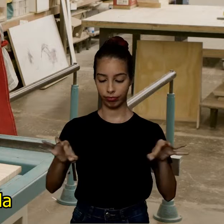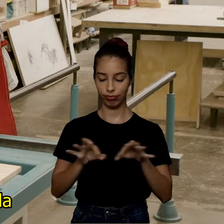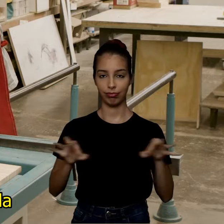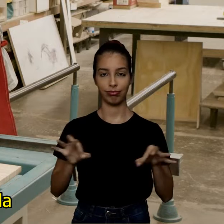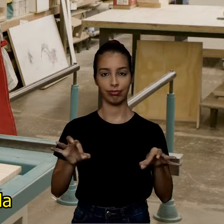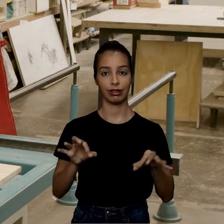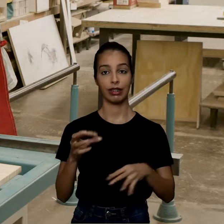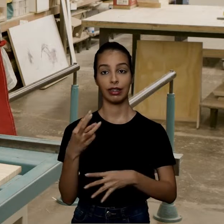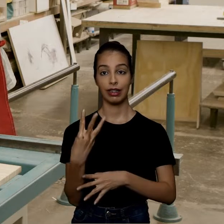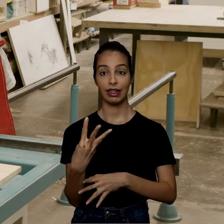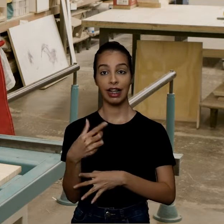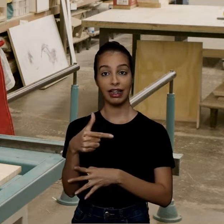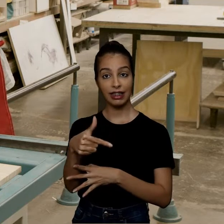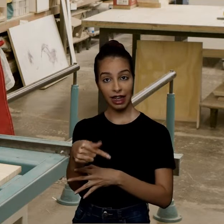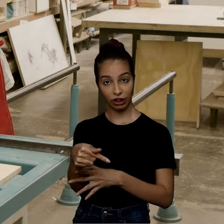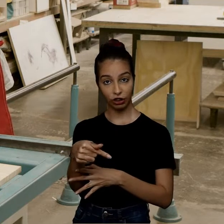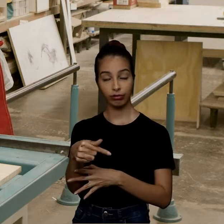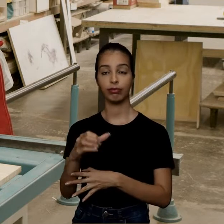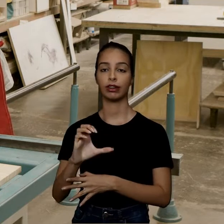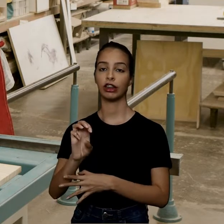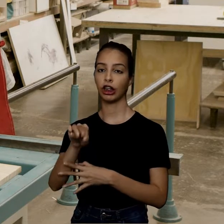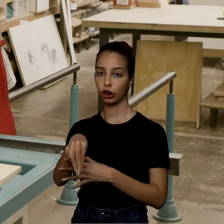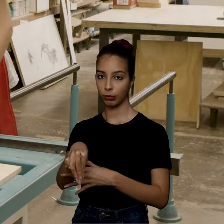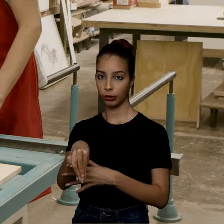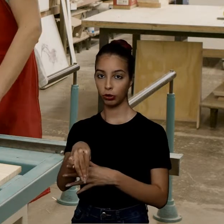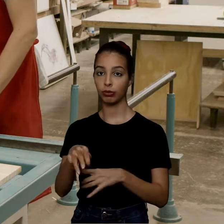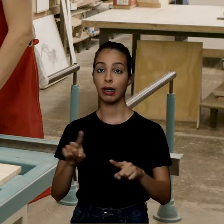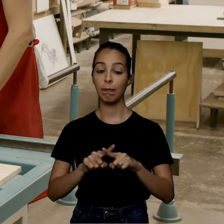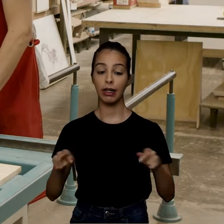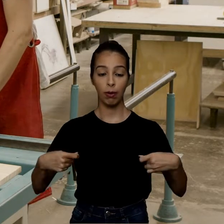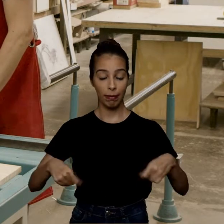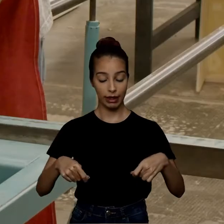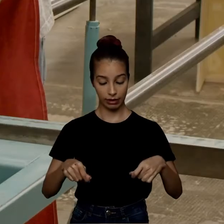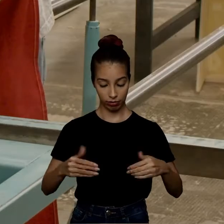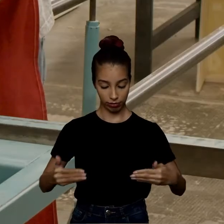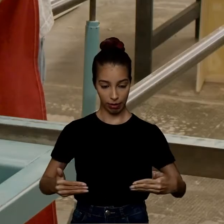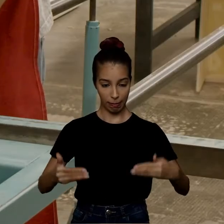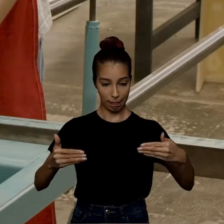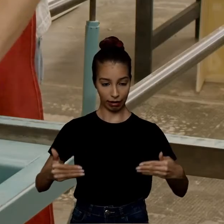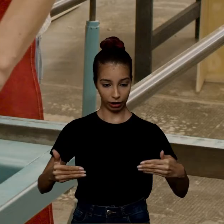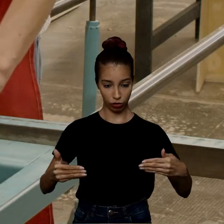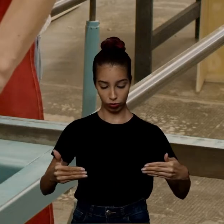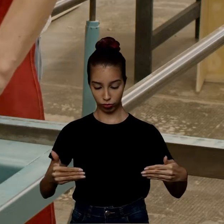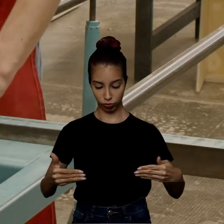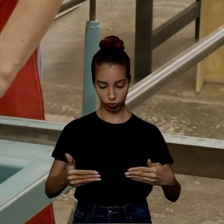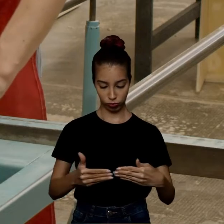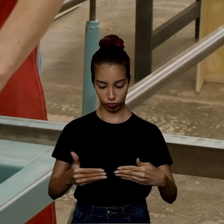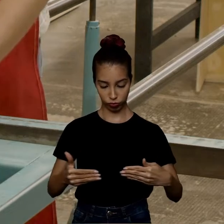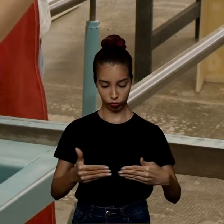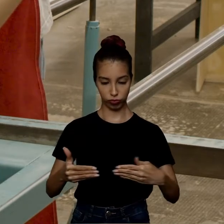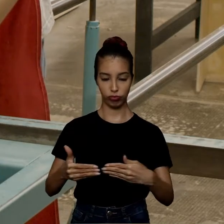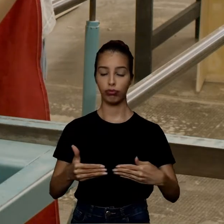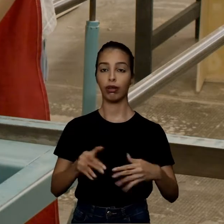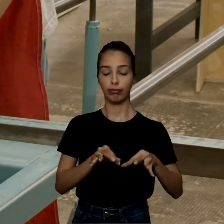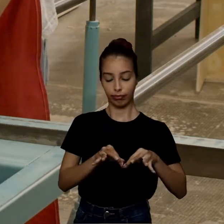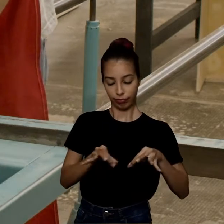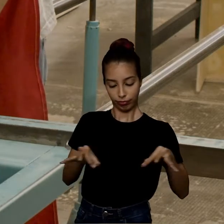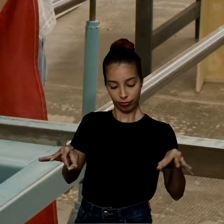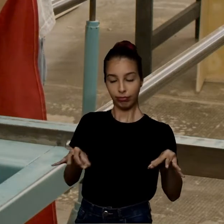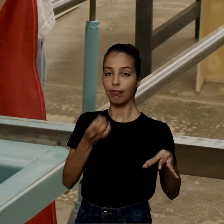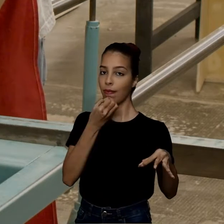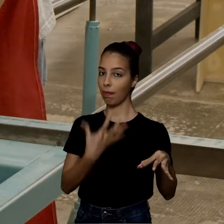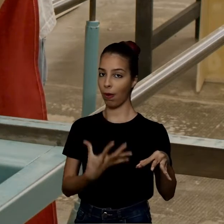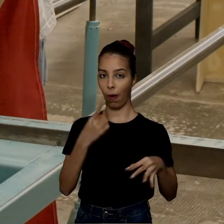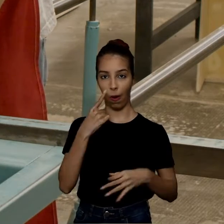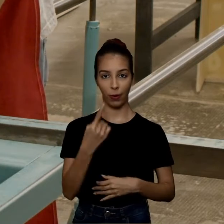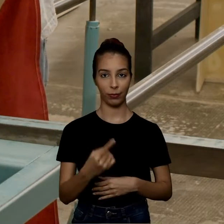essa medida, que é a medida de 37 centímetros, até esse pequeno batente que ele se movimenta e eu